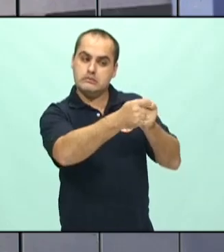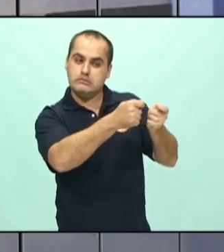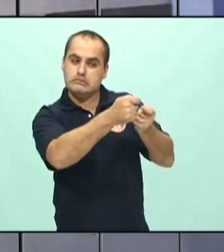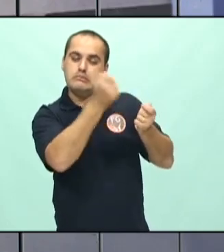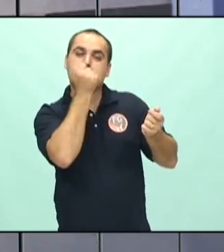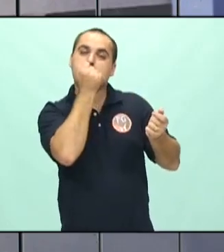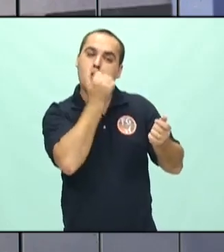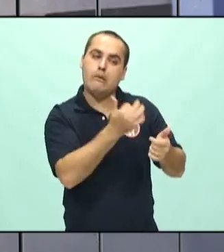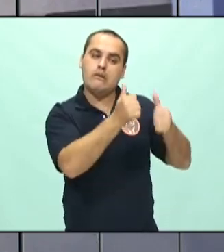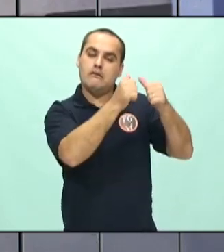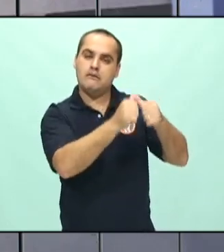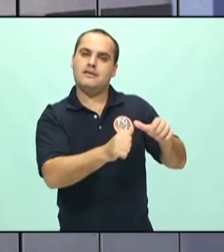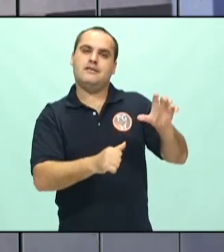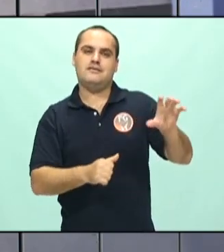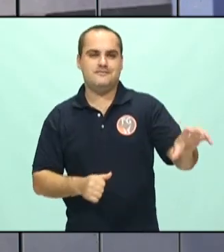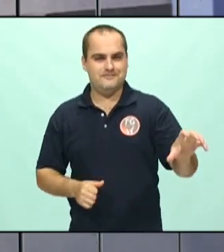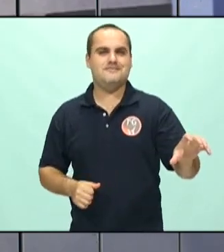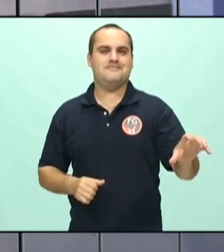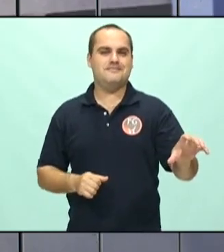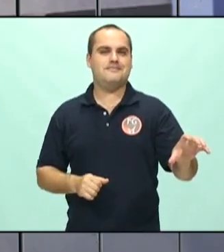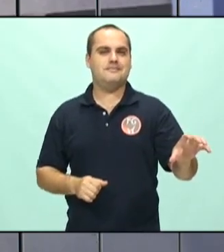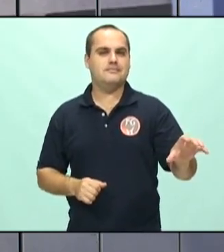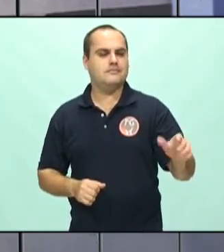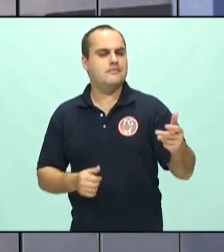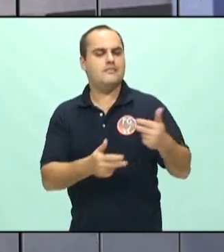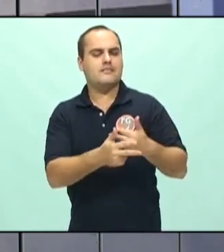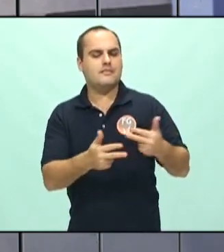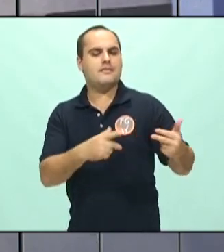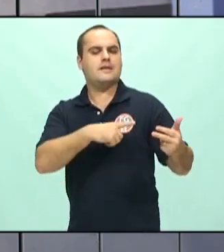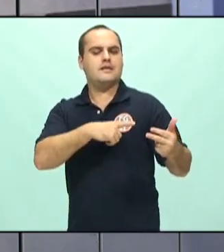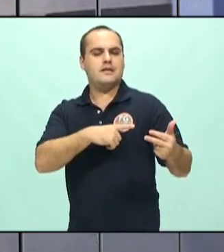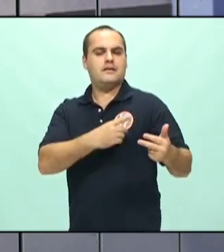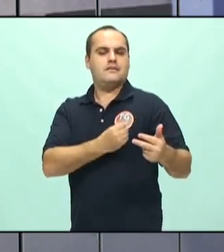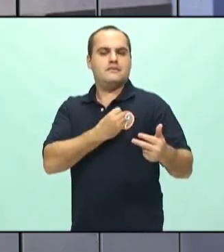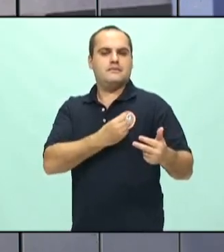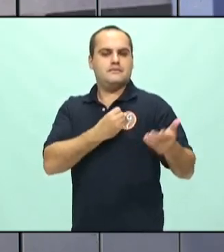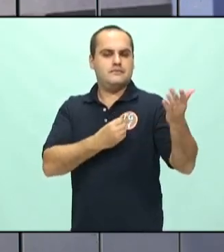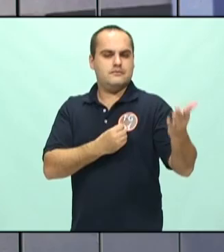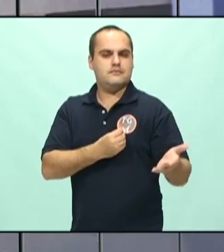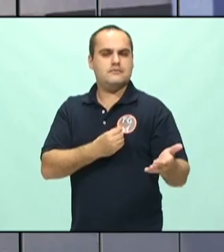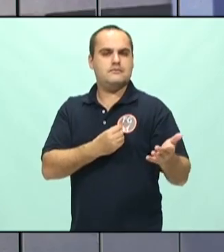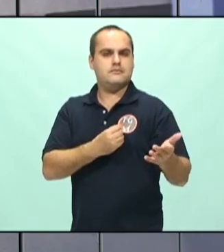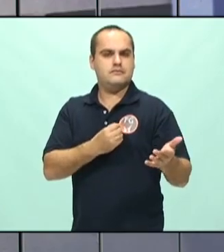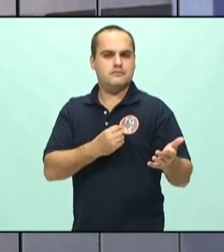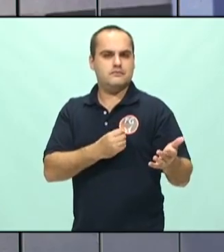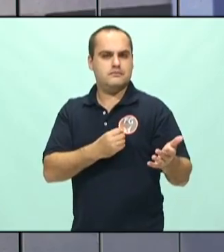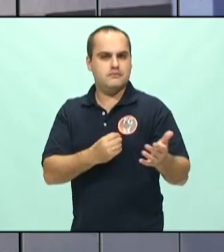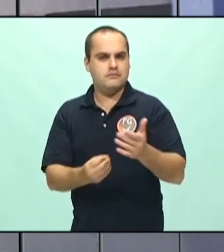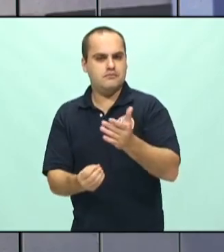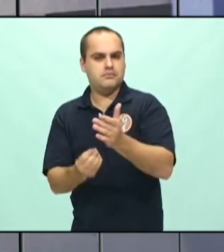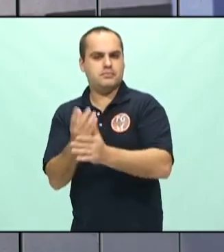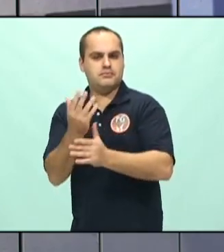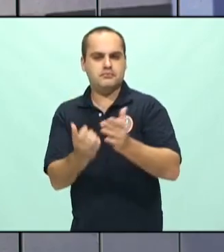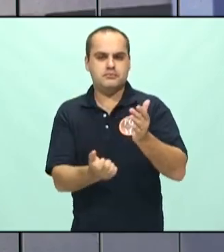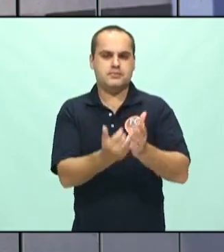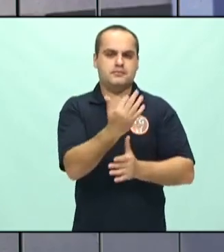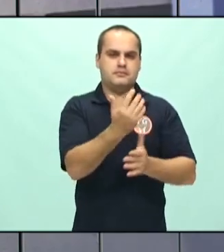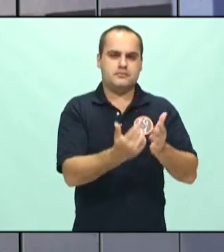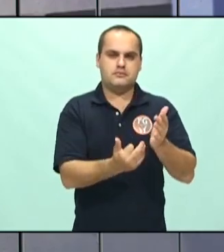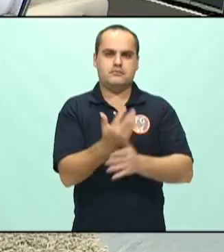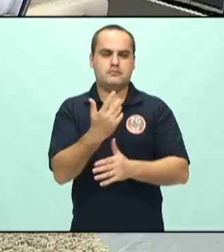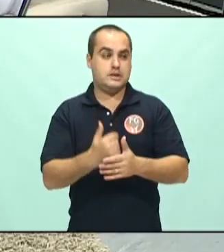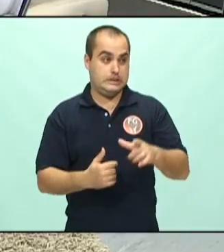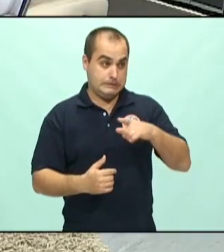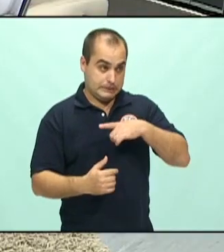é bom porque é uma coisa que nós temos ali várias é plantas e nem tão precioso tempo